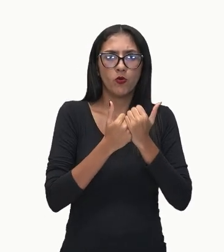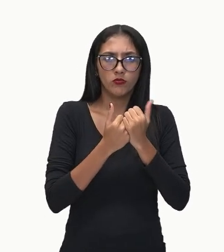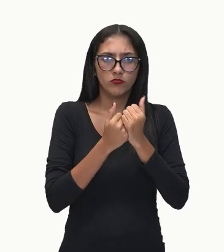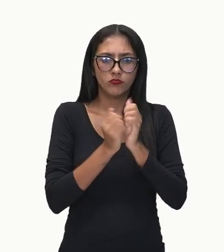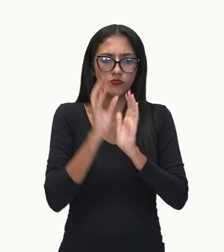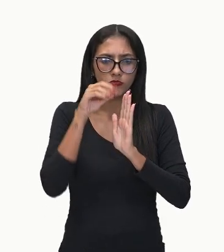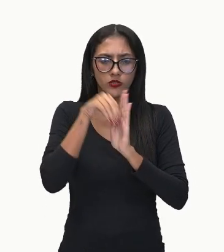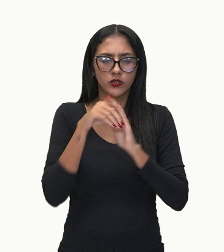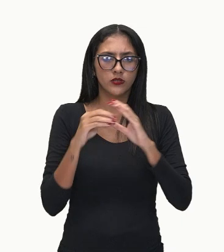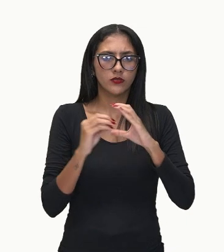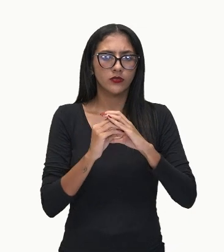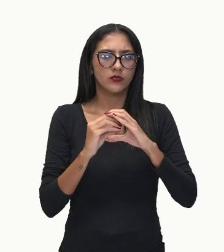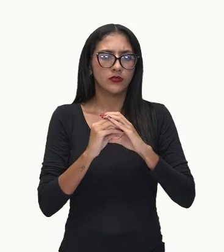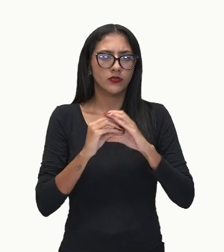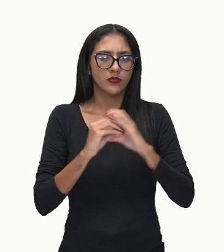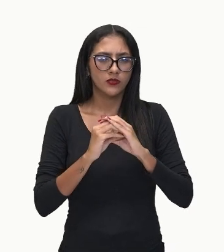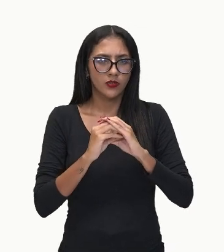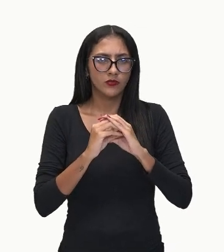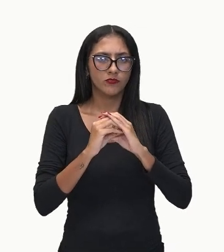as